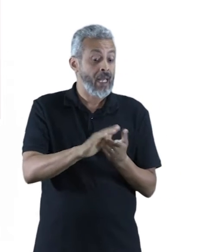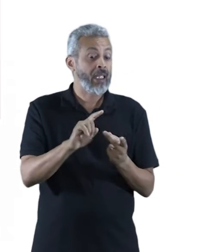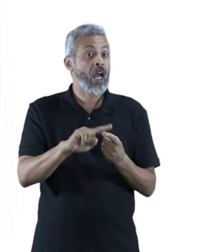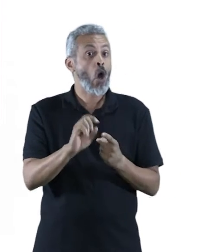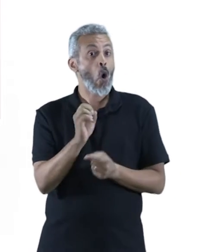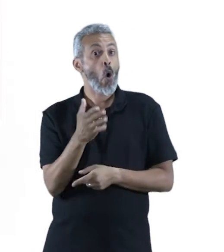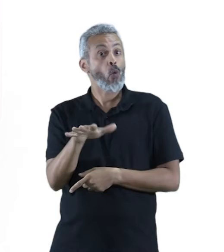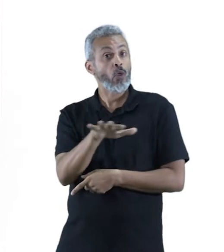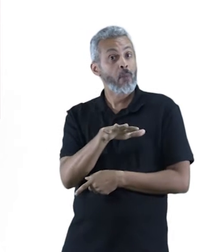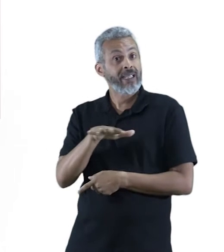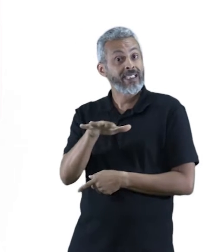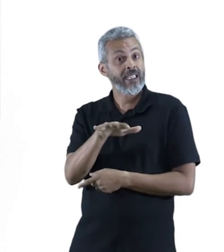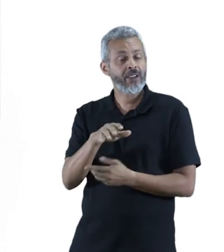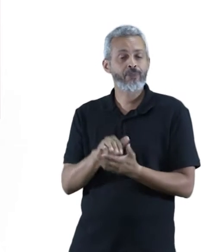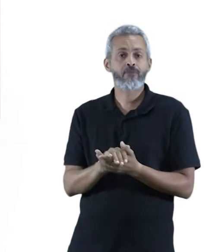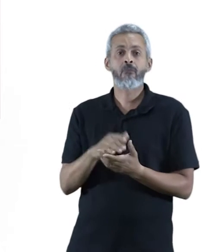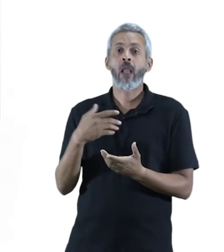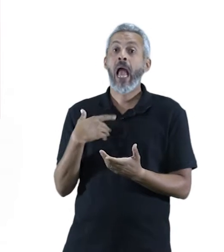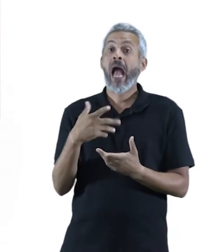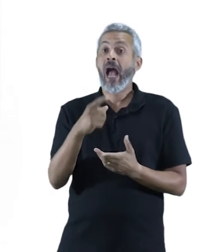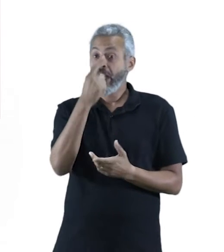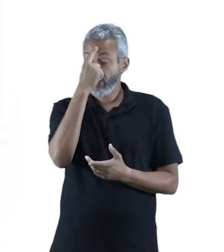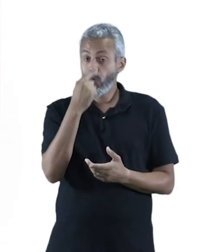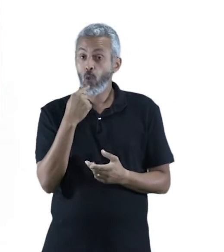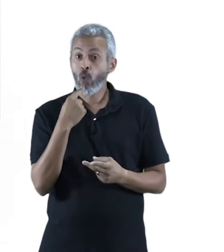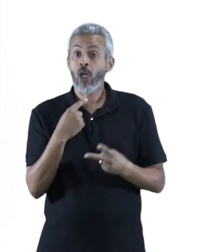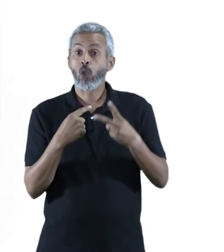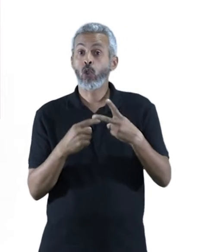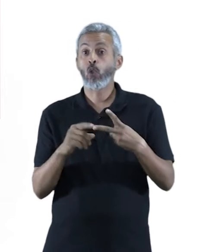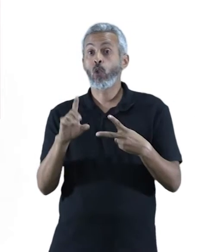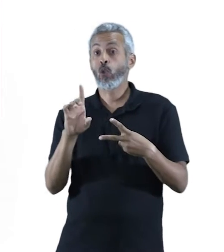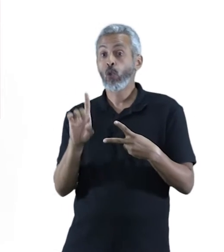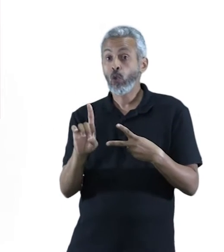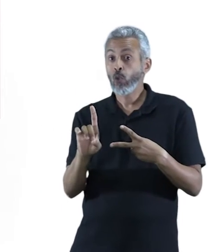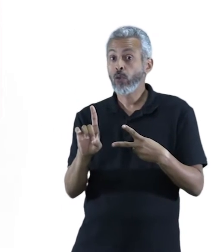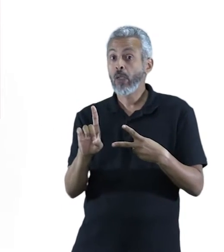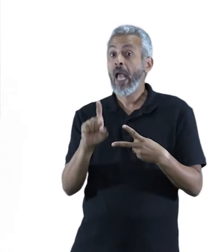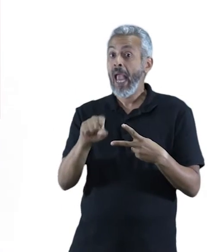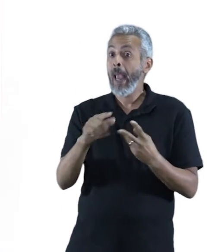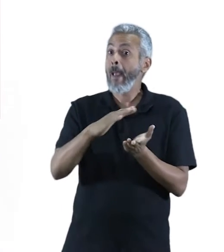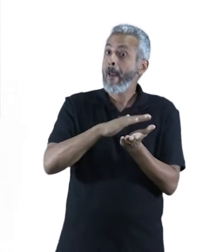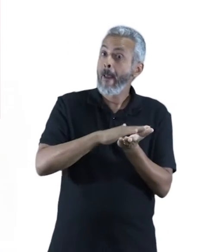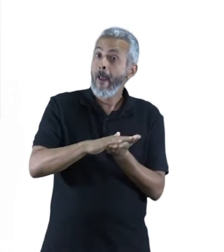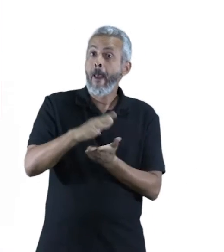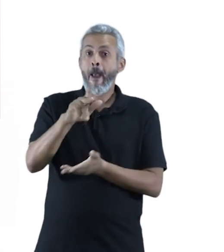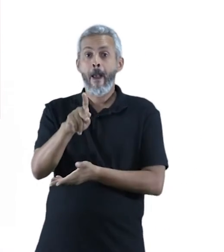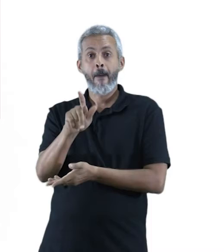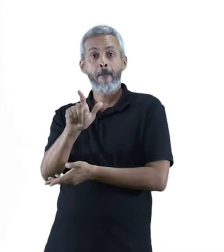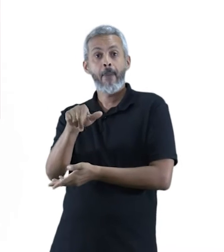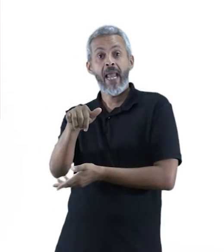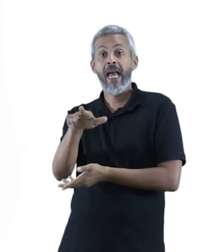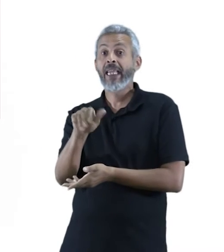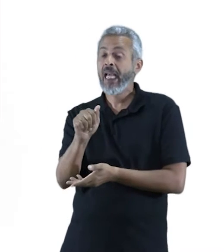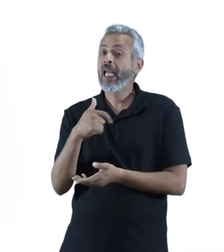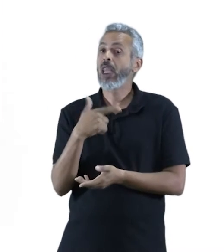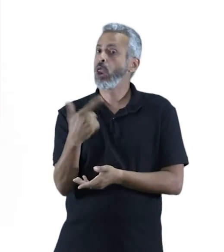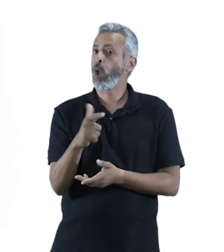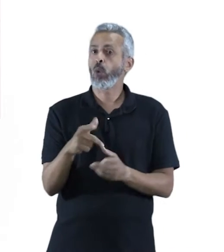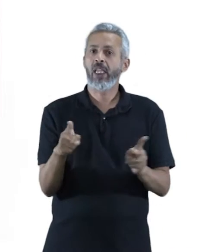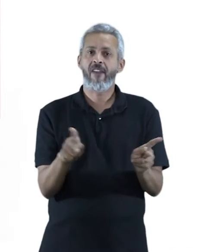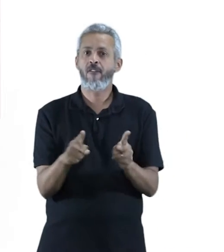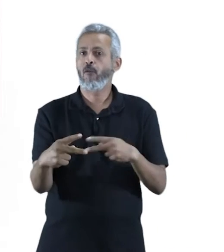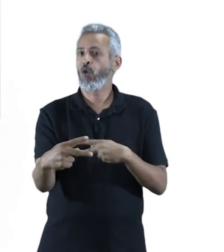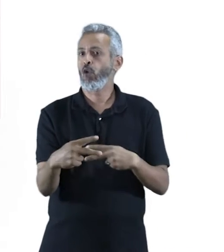espaciais. As figuras com duas dimensões são ditas figuras planas e não possuem volume. Já